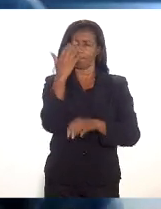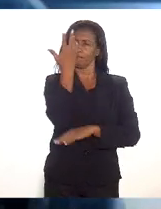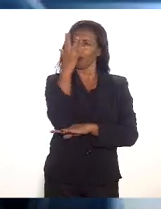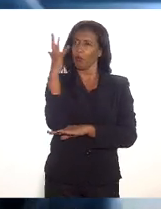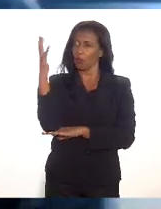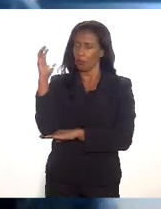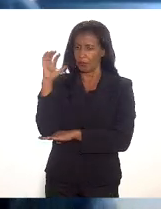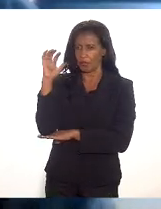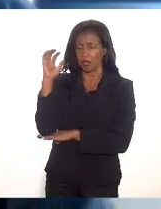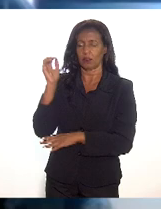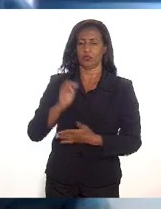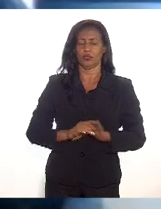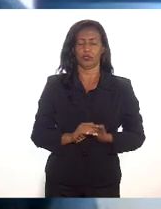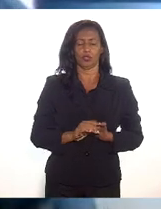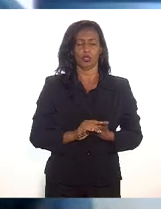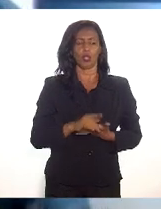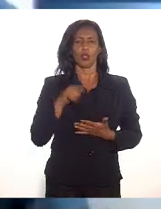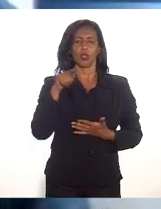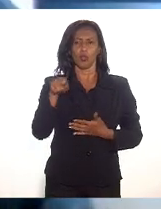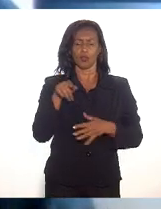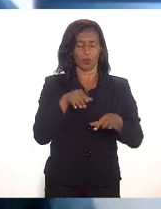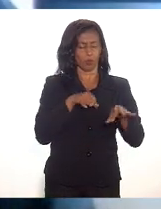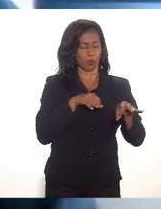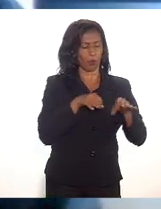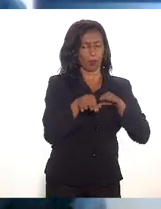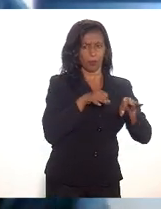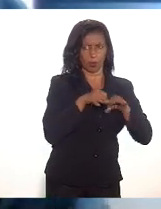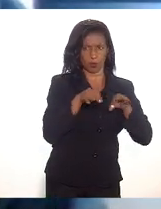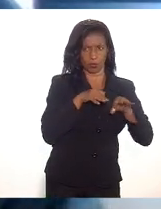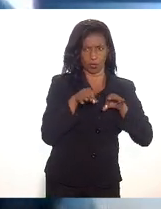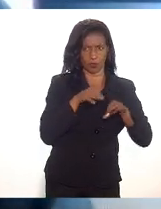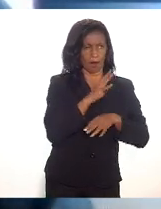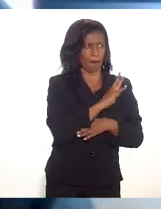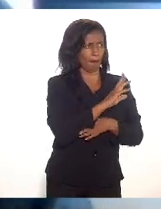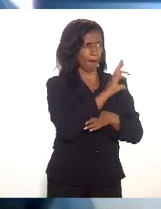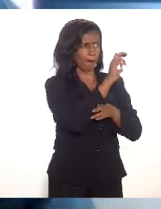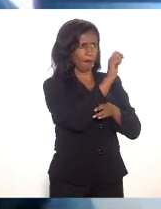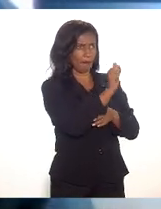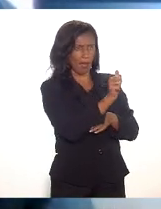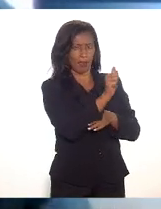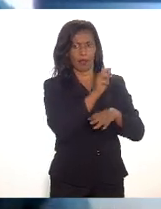o saneamento de Barra Recreio Jacarepaguá, Bom Tempo,